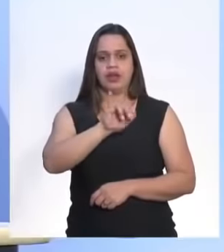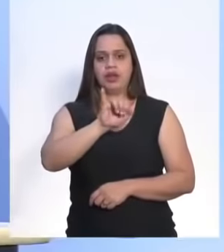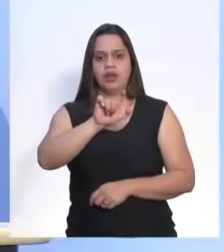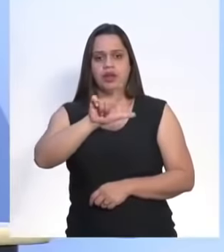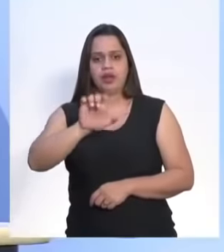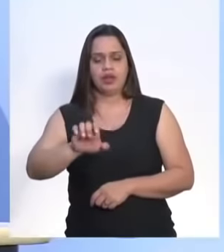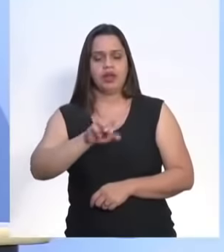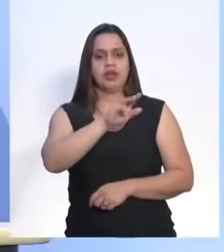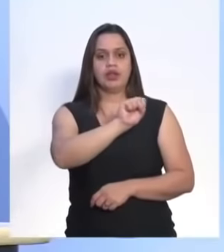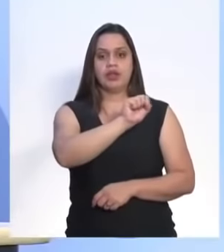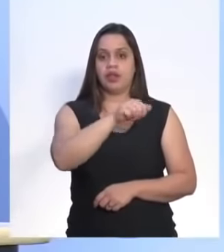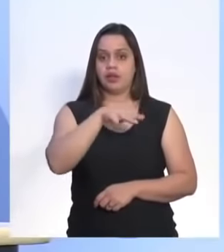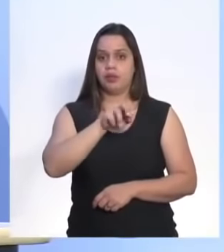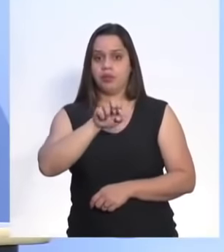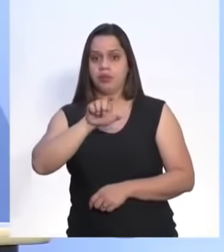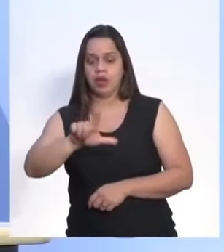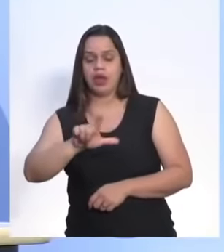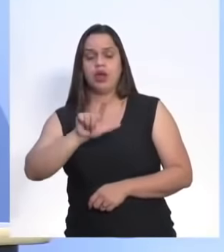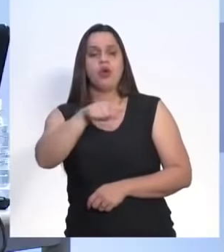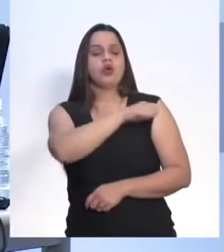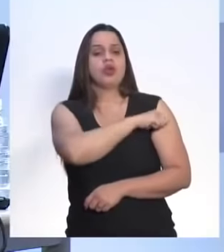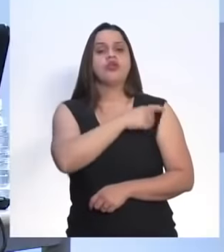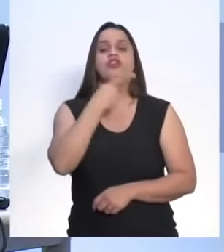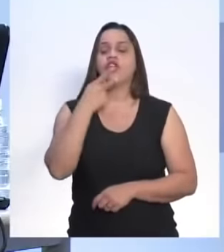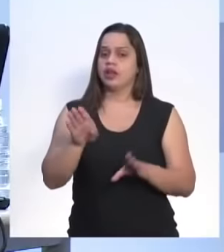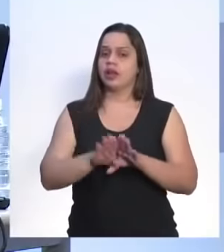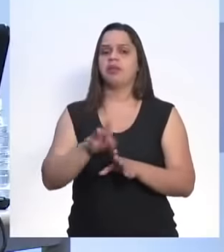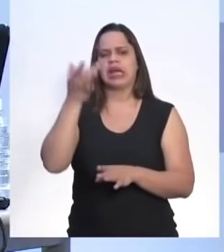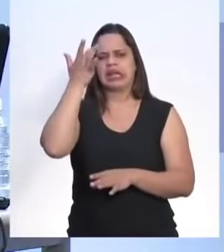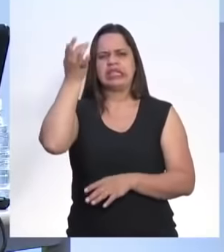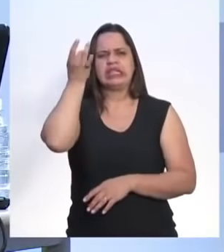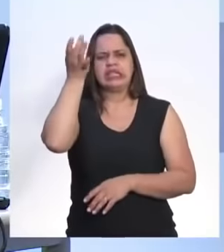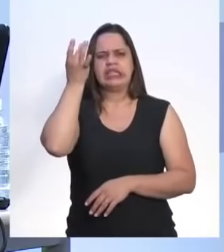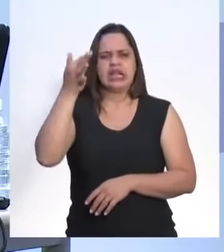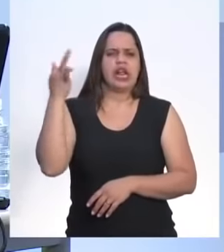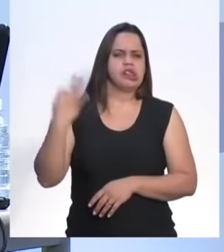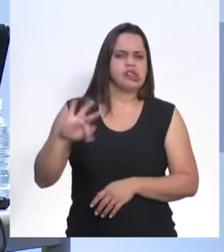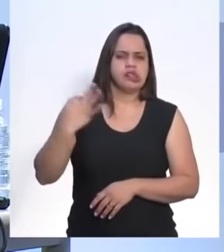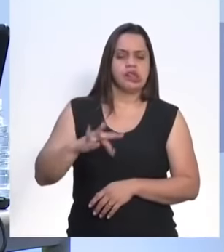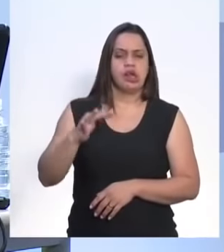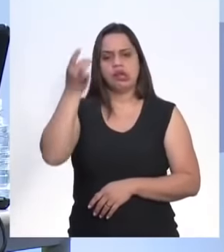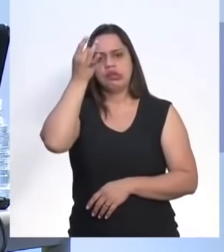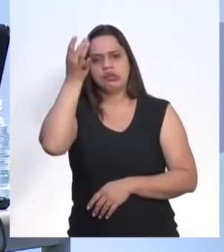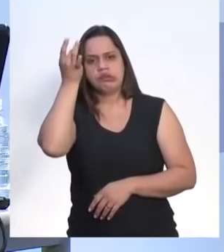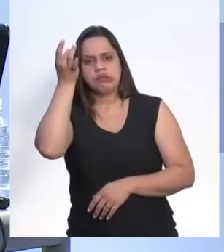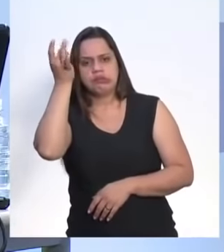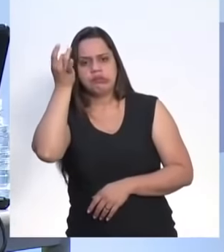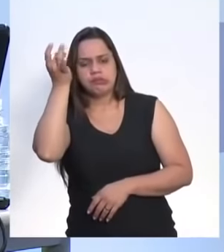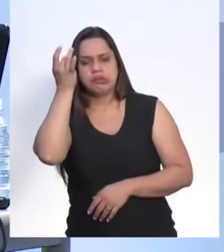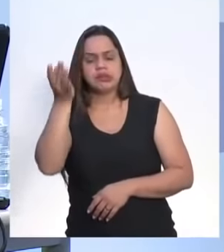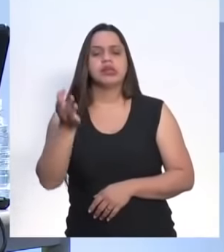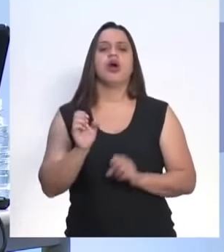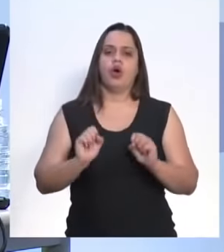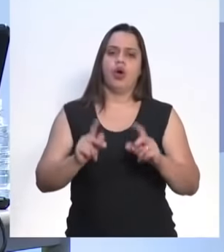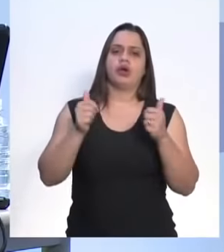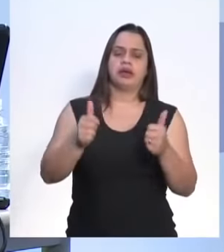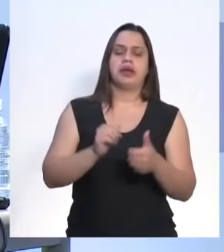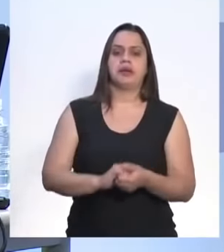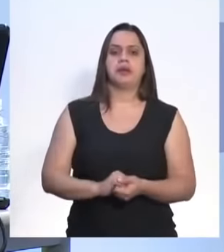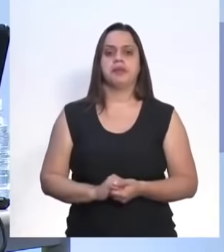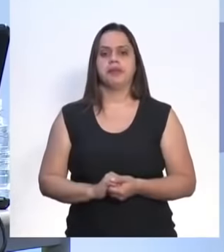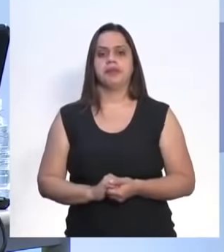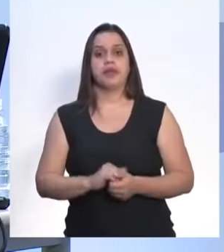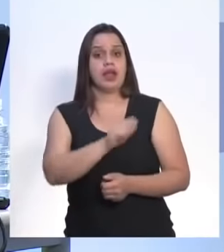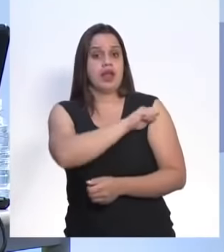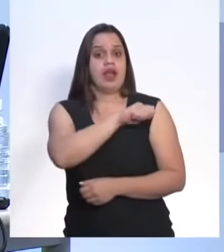Gabriele. Paciente fala sobre dor de cabeça. Sim. Dor. Isabela. A Pro Maria, dor de cabeça, dor de cabeça. Uhum. Ok. A